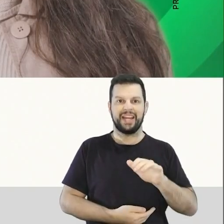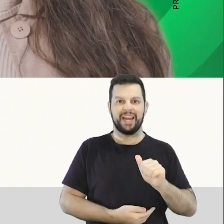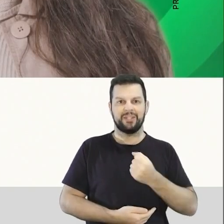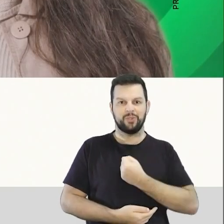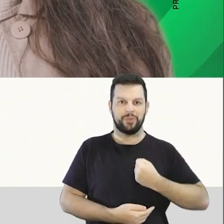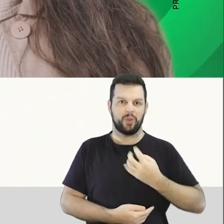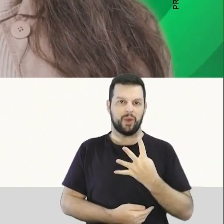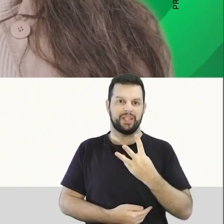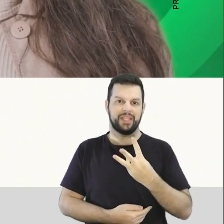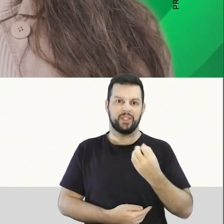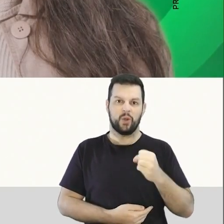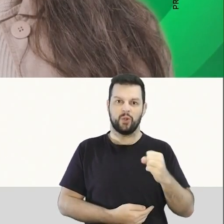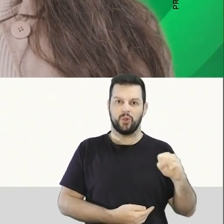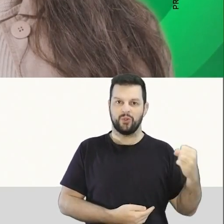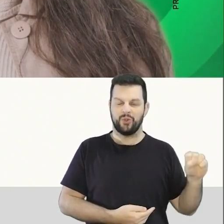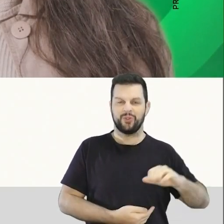Fraga,